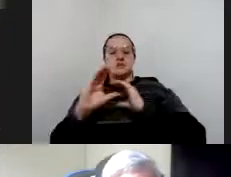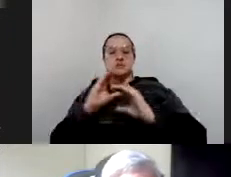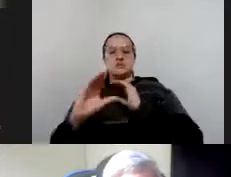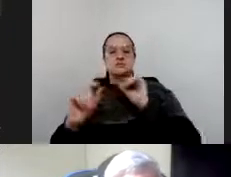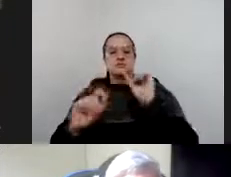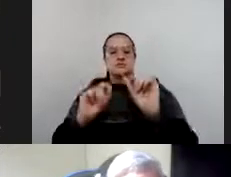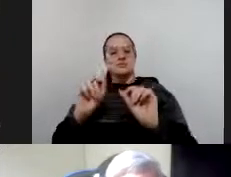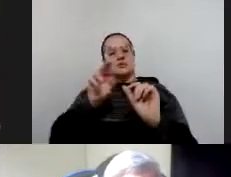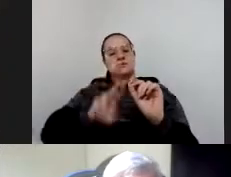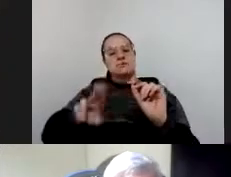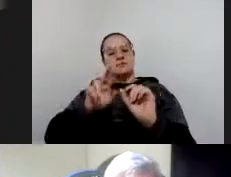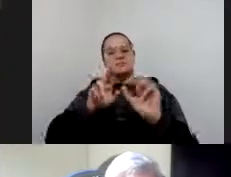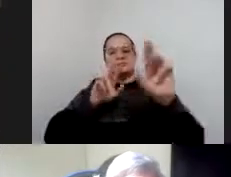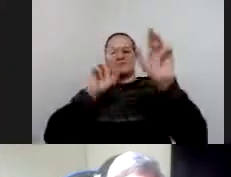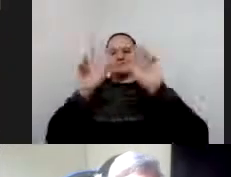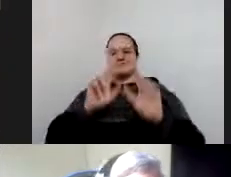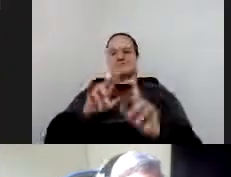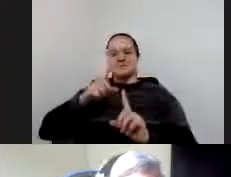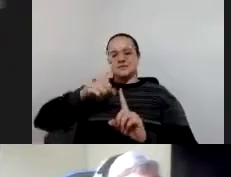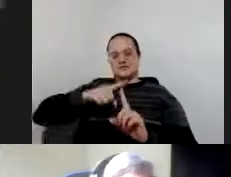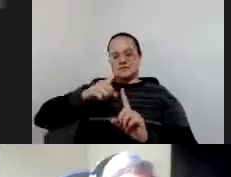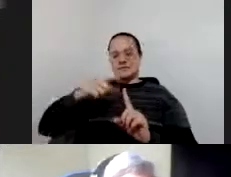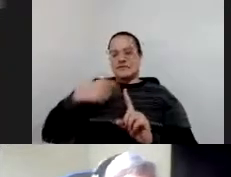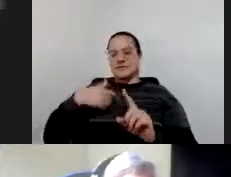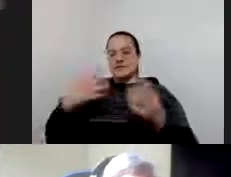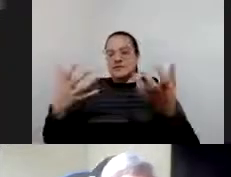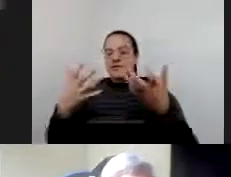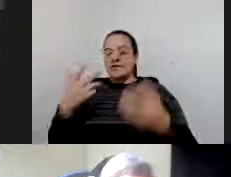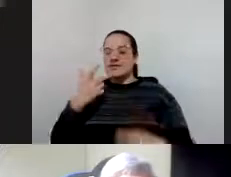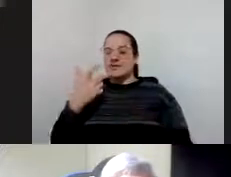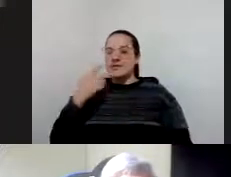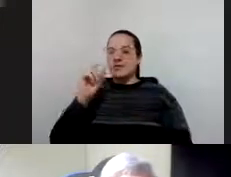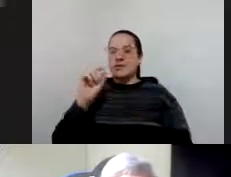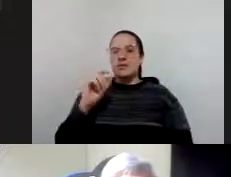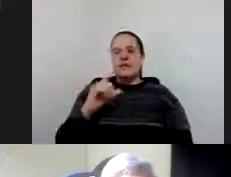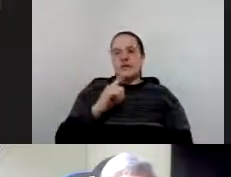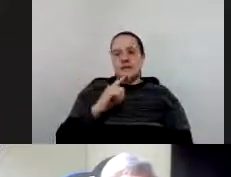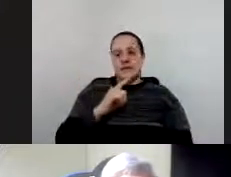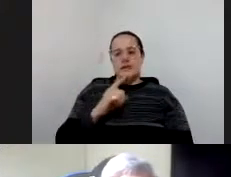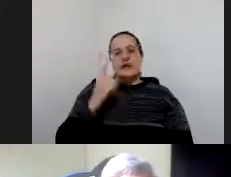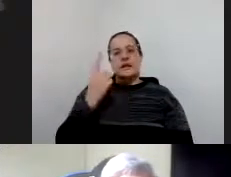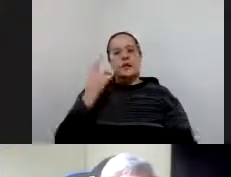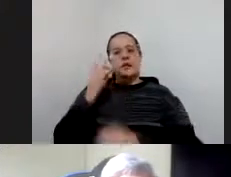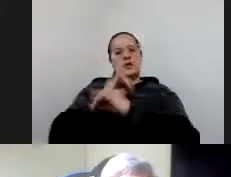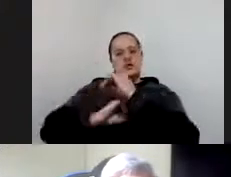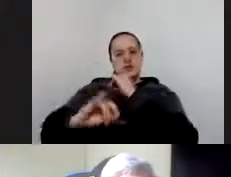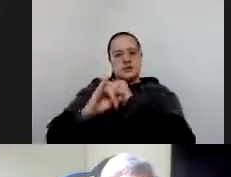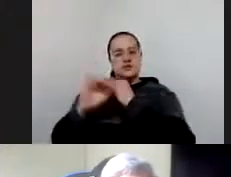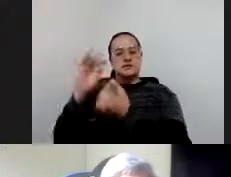de diferentes instrumentos. Eu gostaria de destacar que temos uma página na internet,